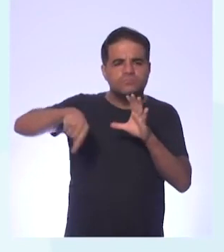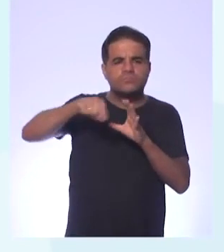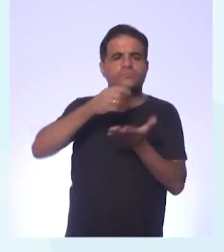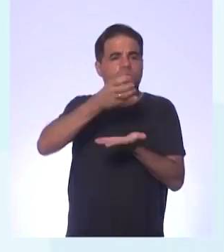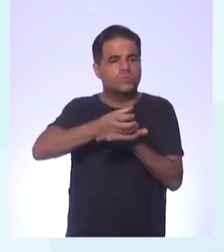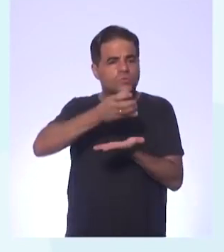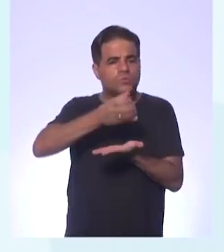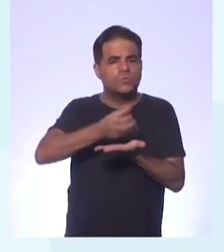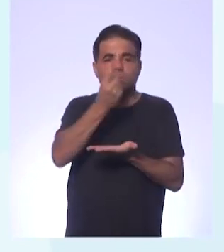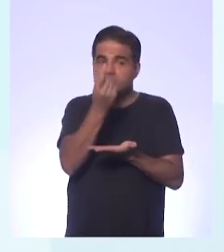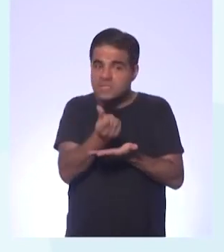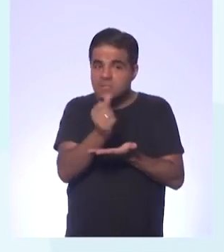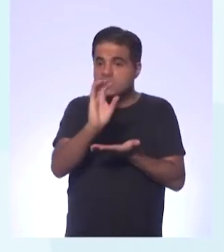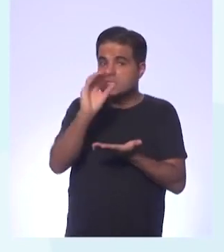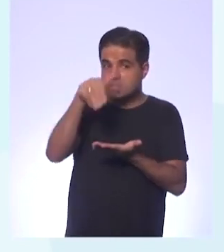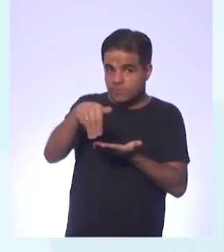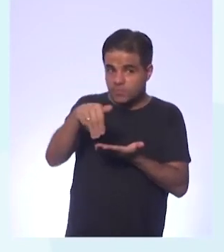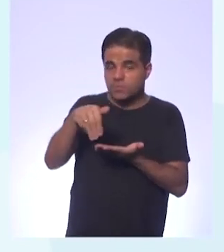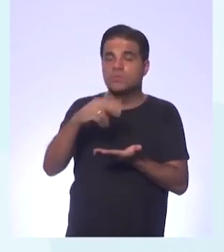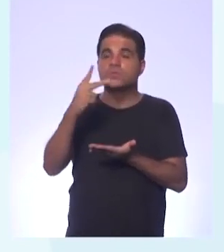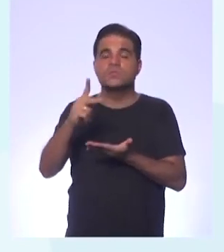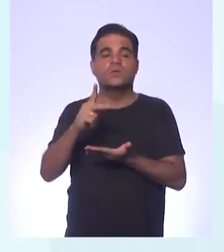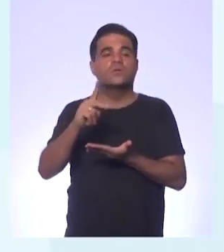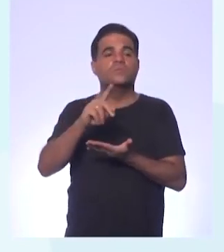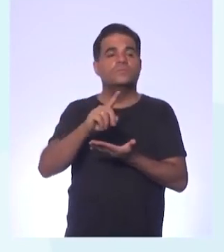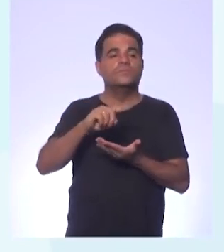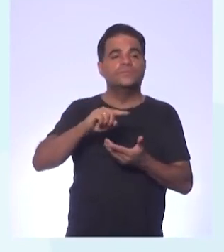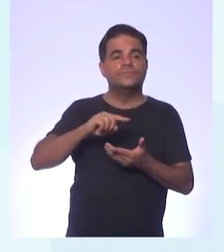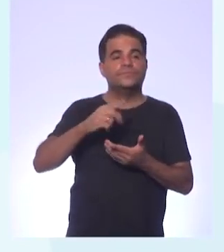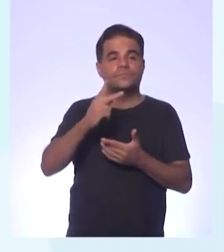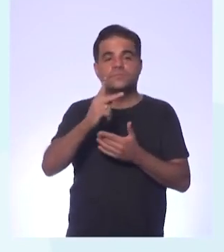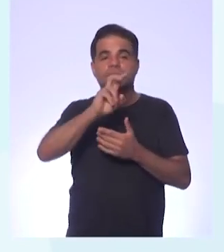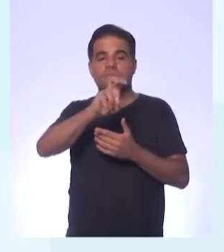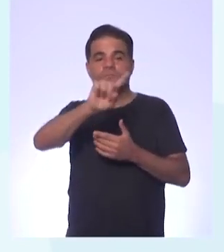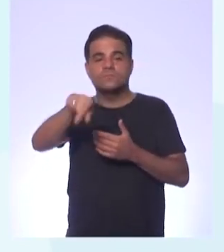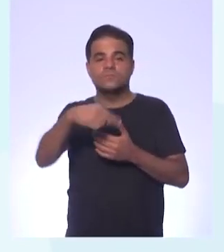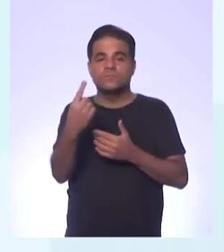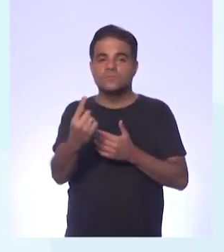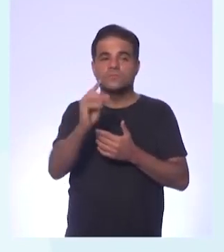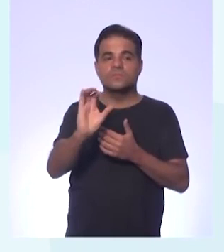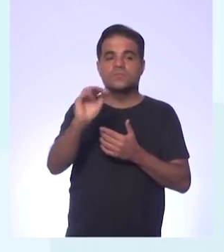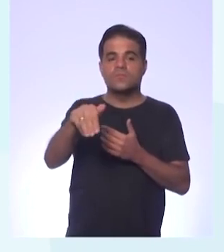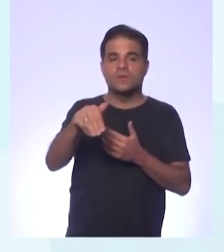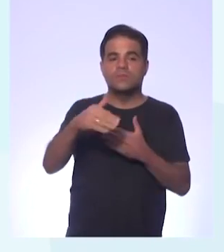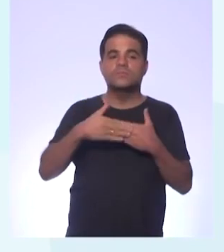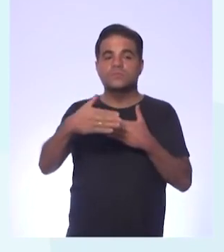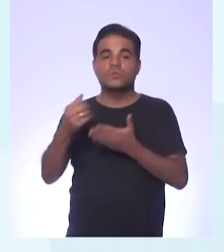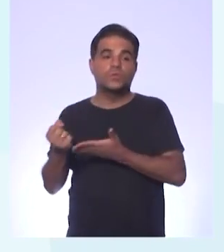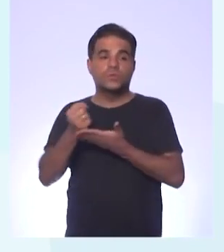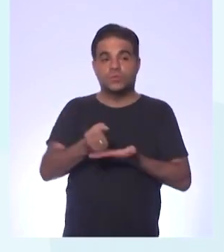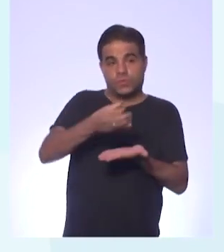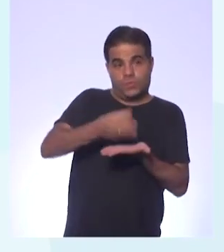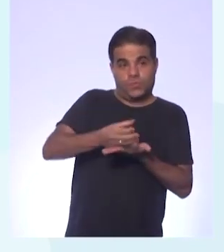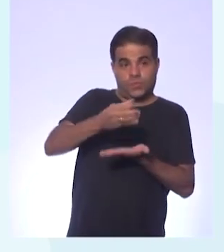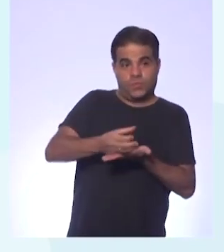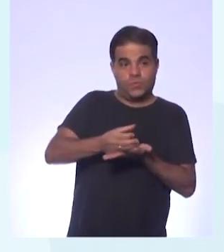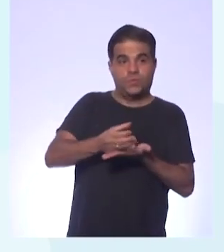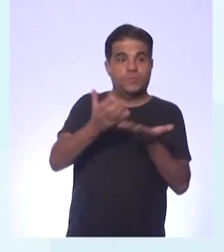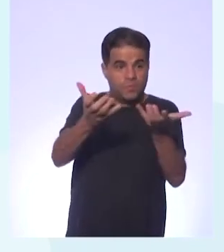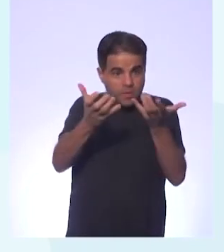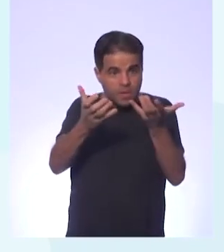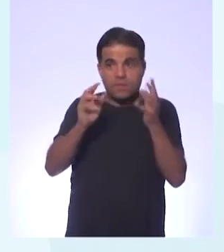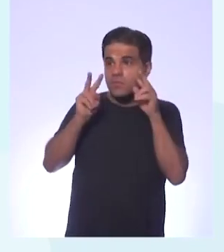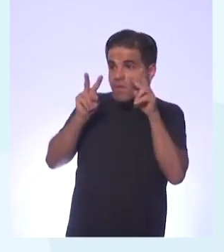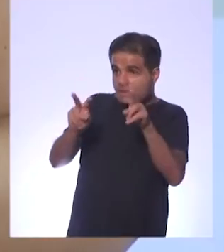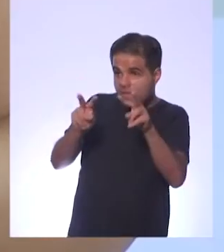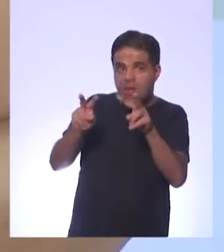de 16 centímetros e seu diâmetro de 5,1 centímetros. Então, eu trouxe aqui um copo, ó, queria que vocês viessem aqui